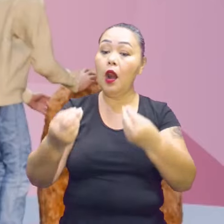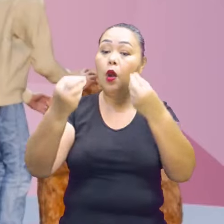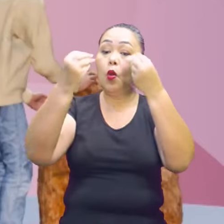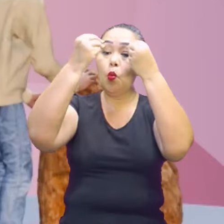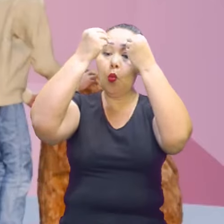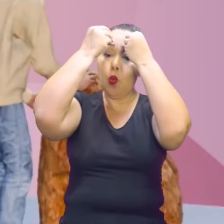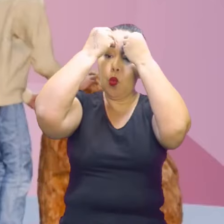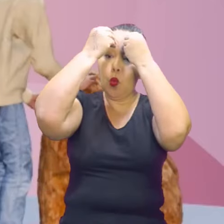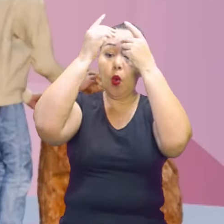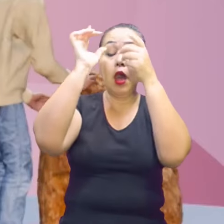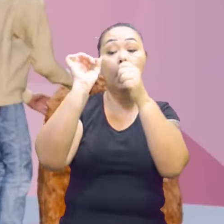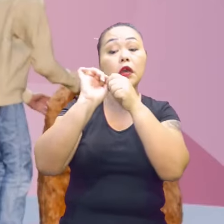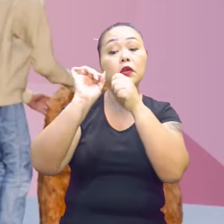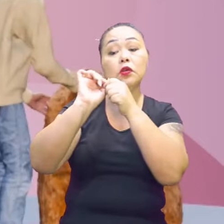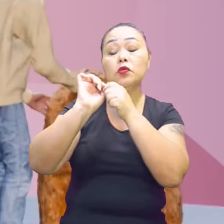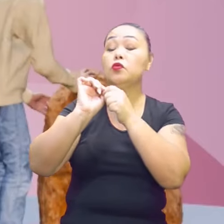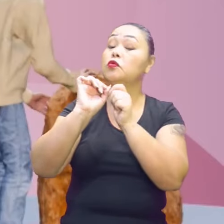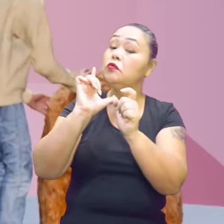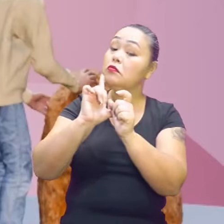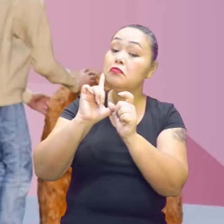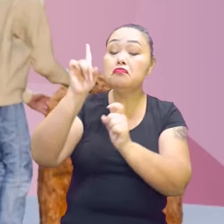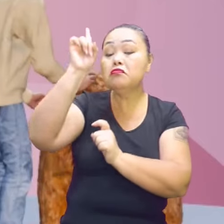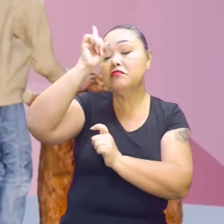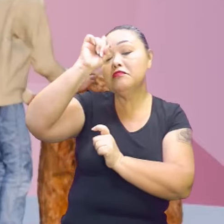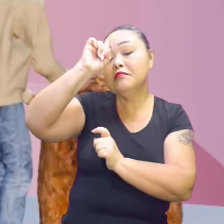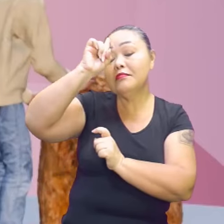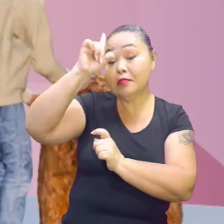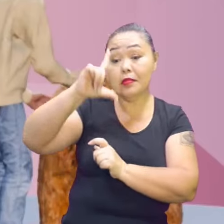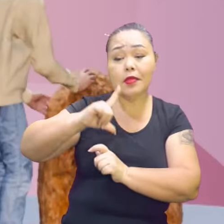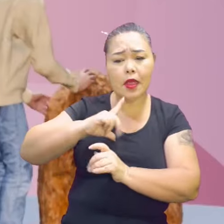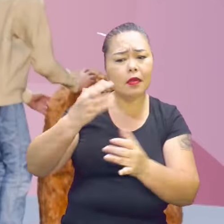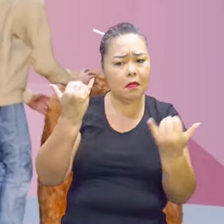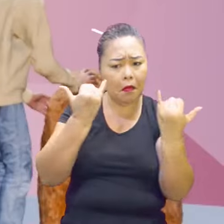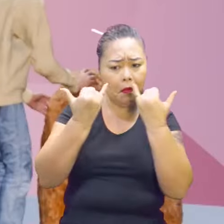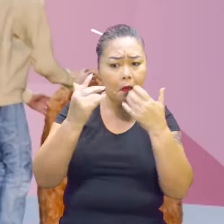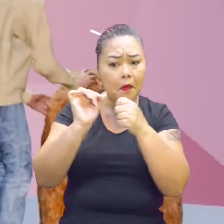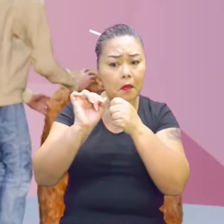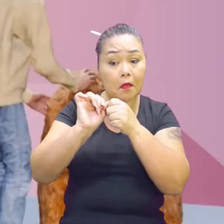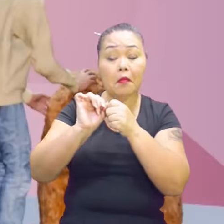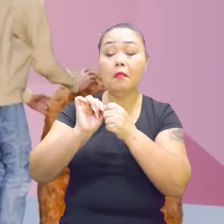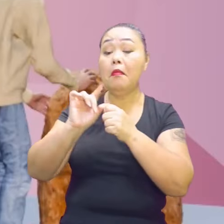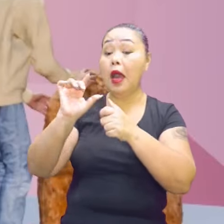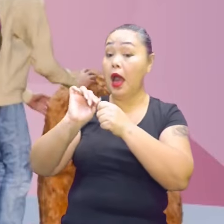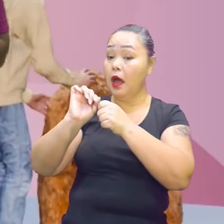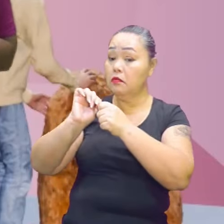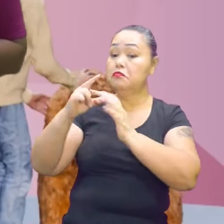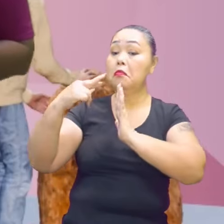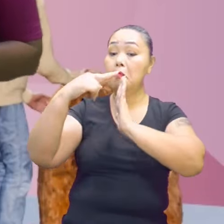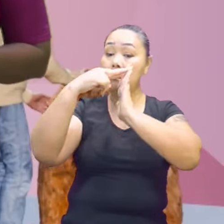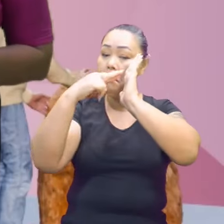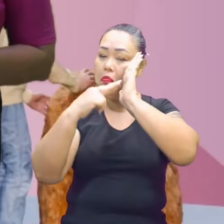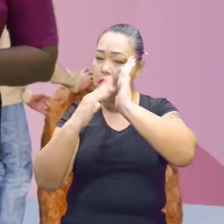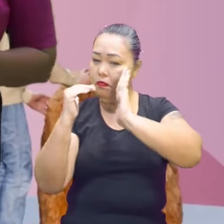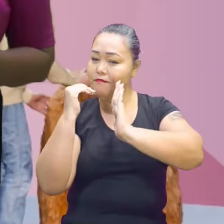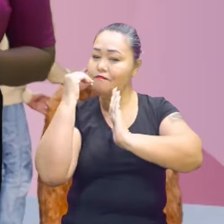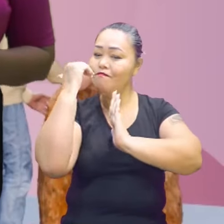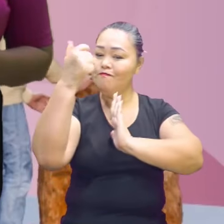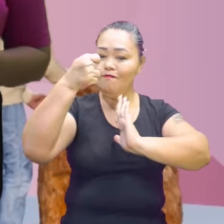coloquial. Houve uma transmissão de mensagem? Sim. Mas se for levar lá para a norma padrão, né, o que